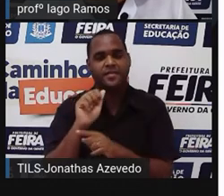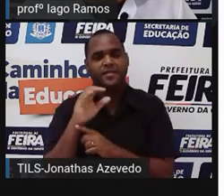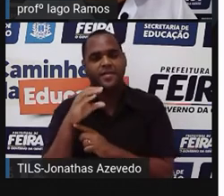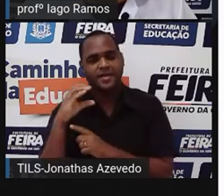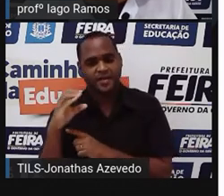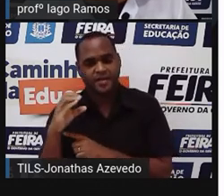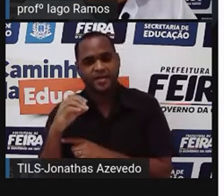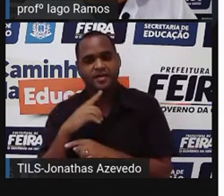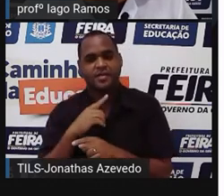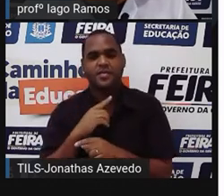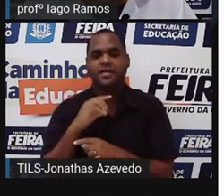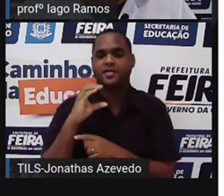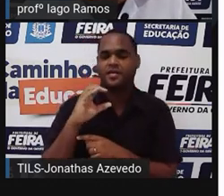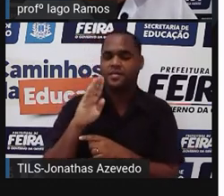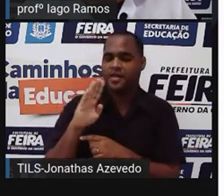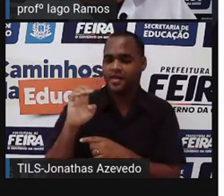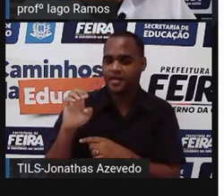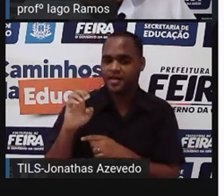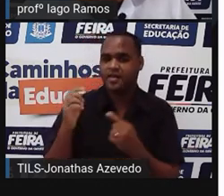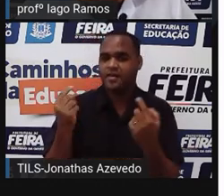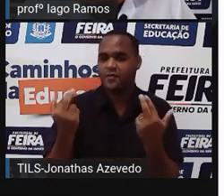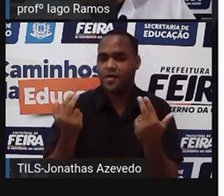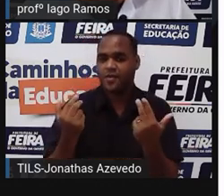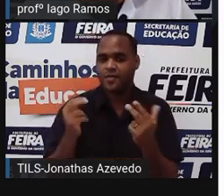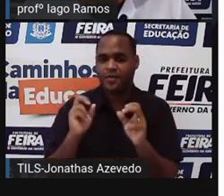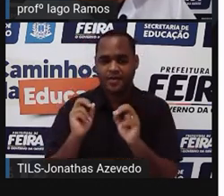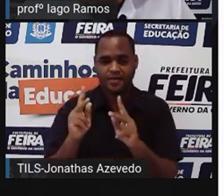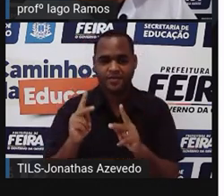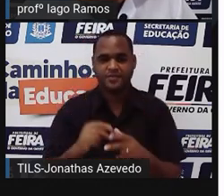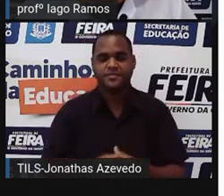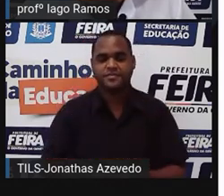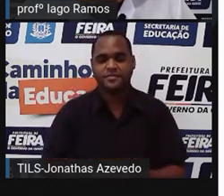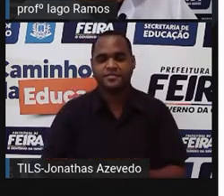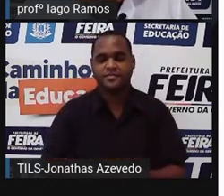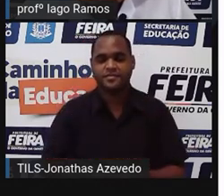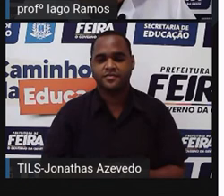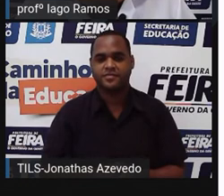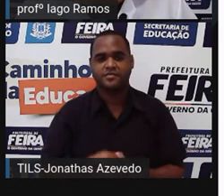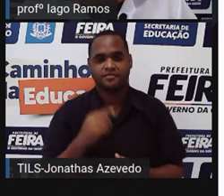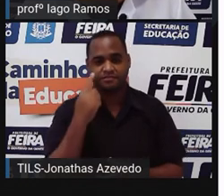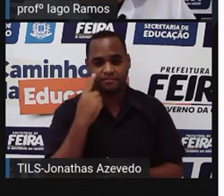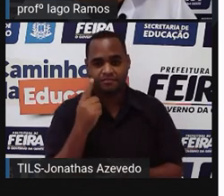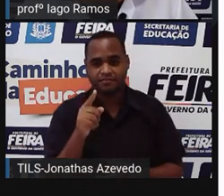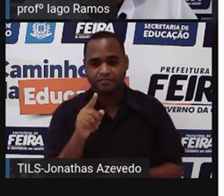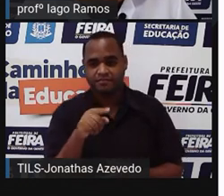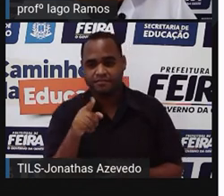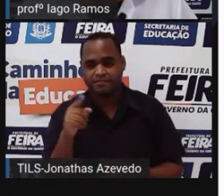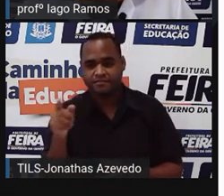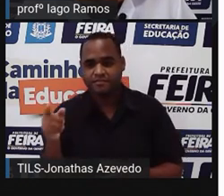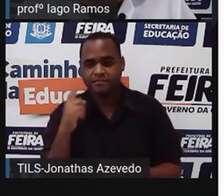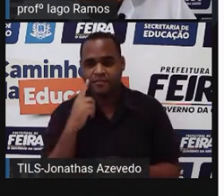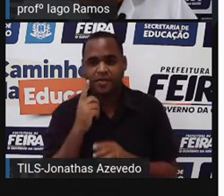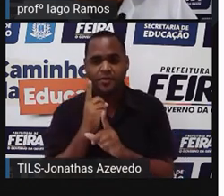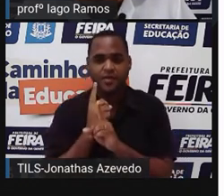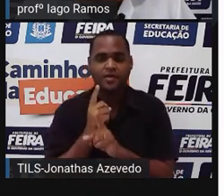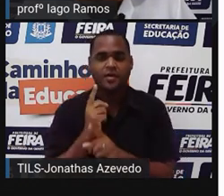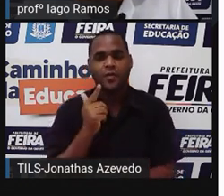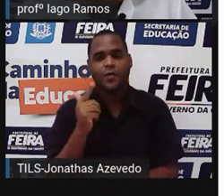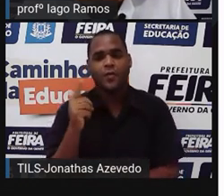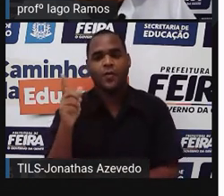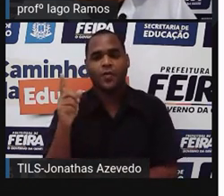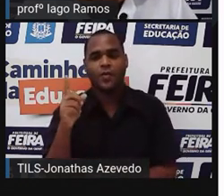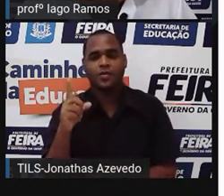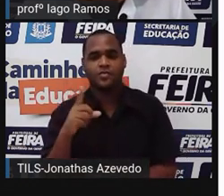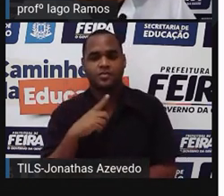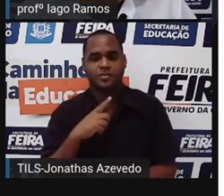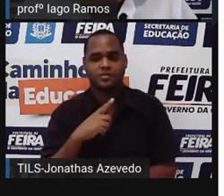e o triângulo CBE. A mesma coisa, tá bom? E aí eu vou encontrar um outro resultado.